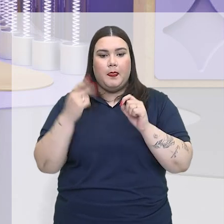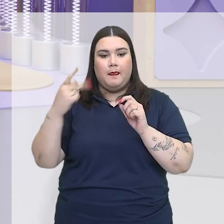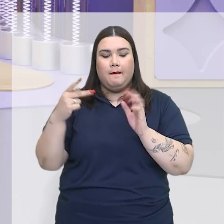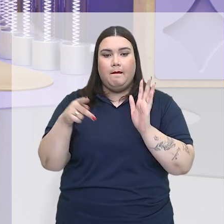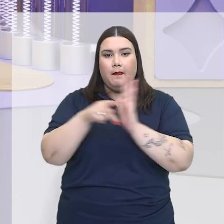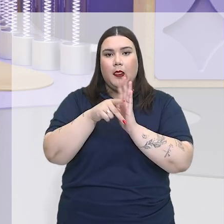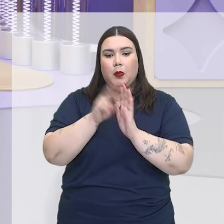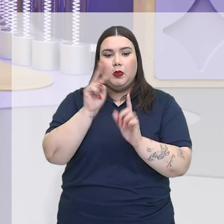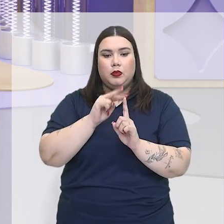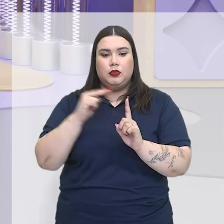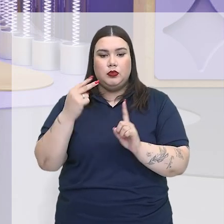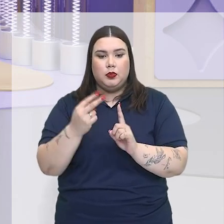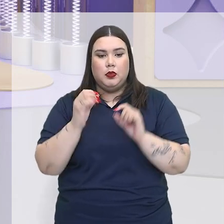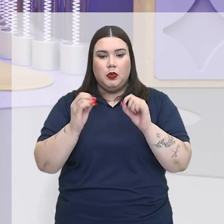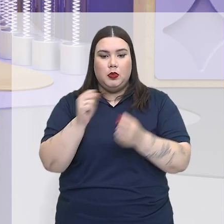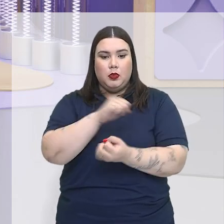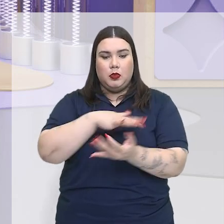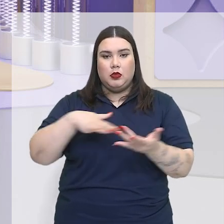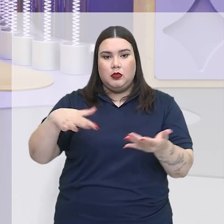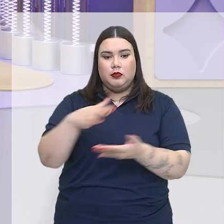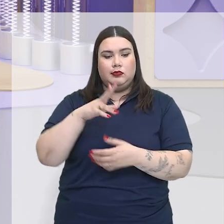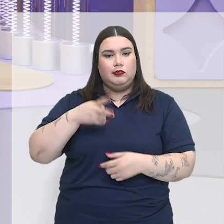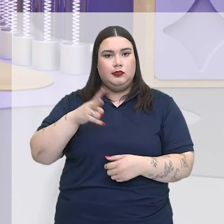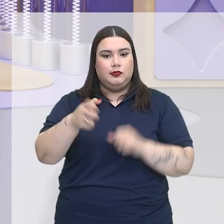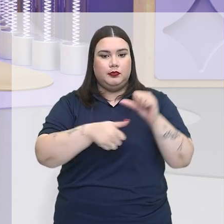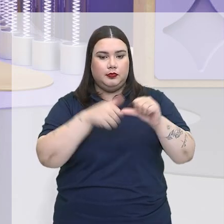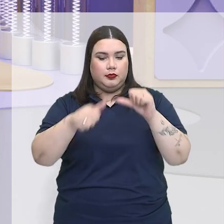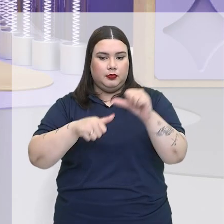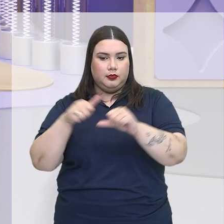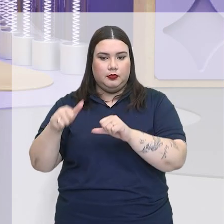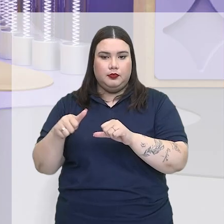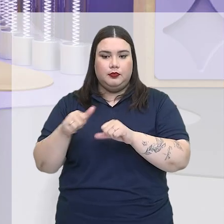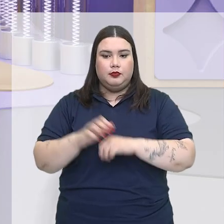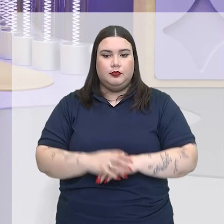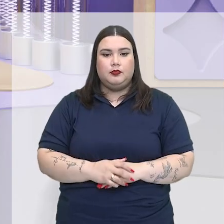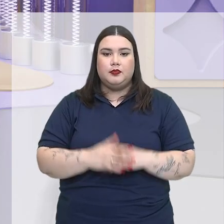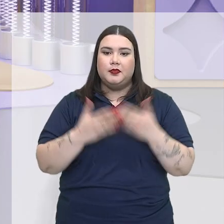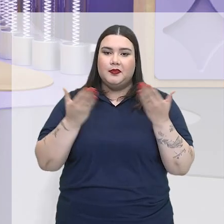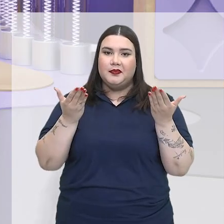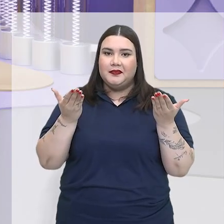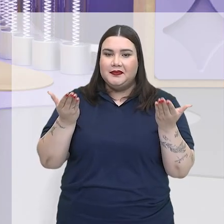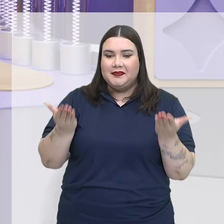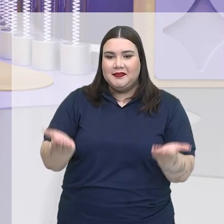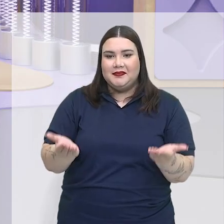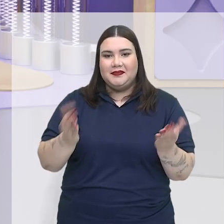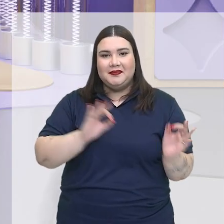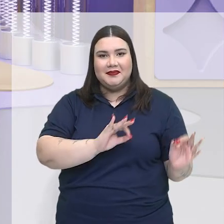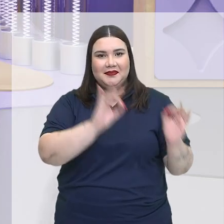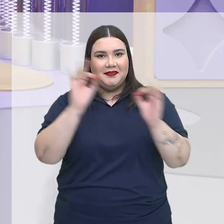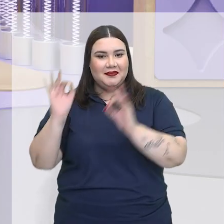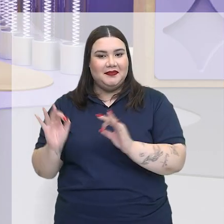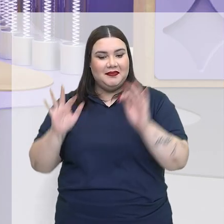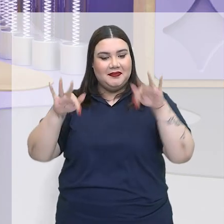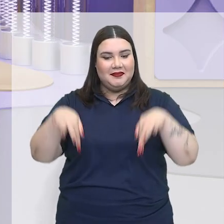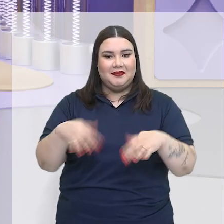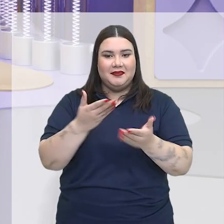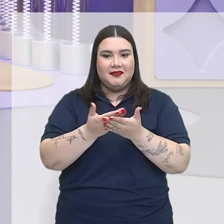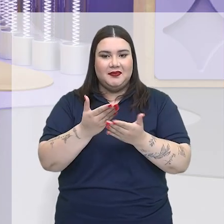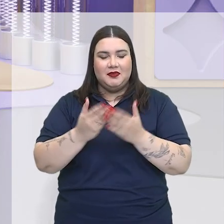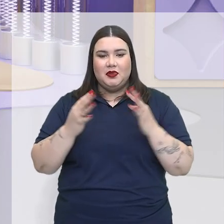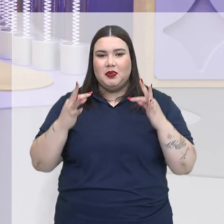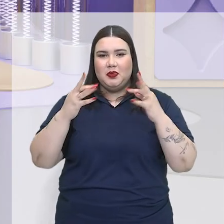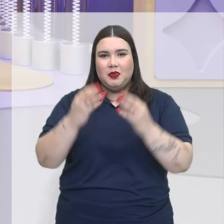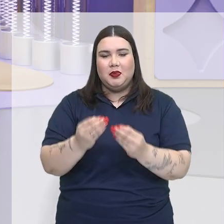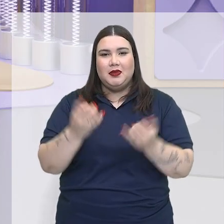na visão hindu do universo e sua constante renovação. Então, Chegamos até aqui com todo